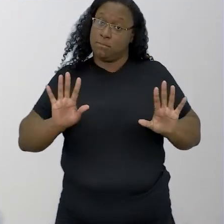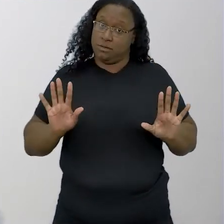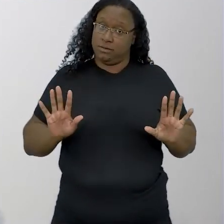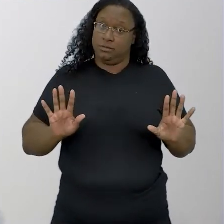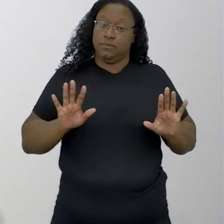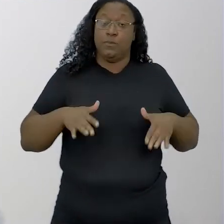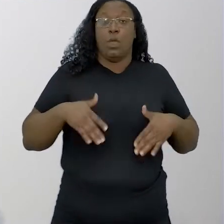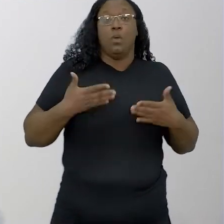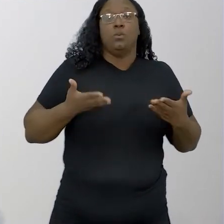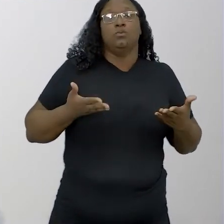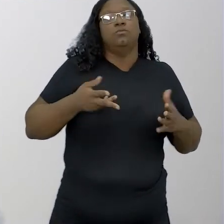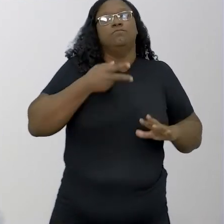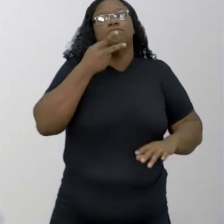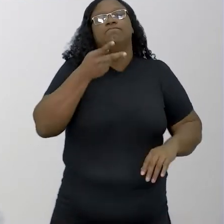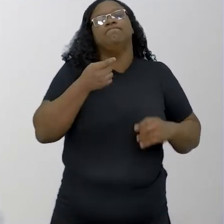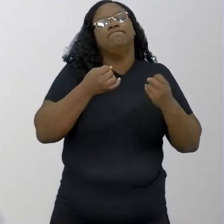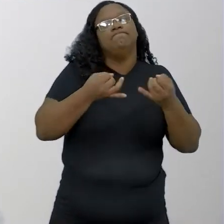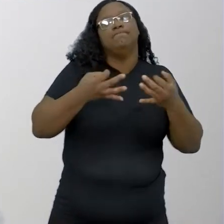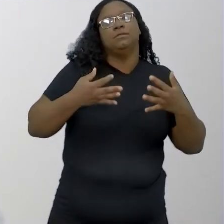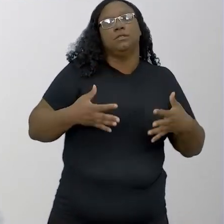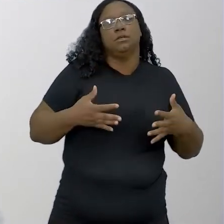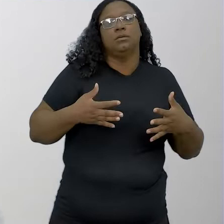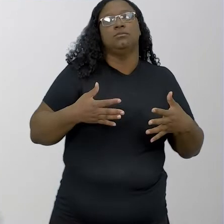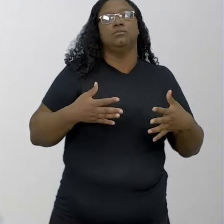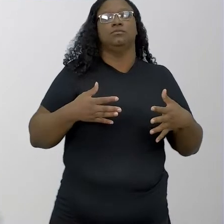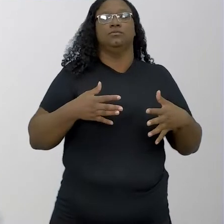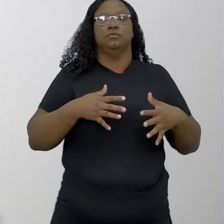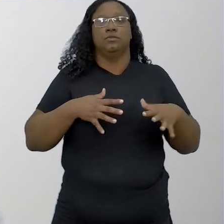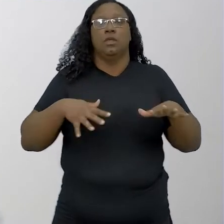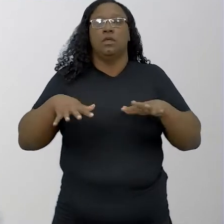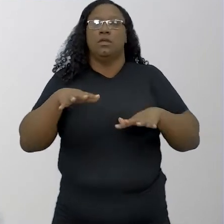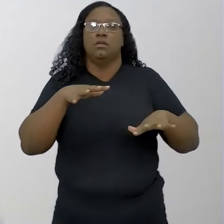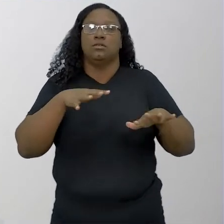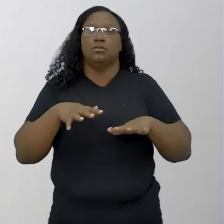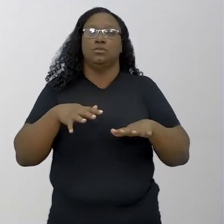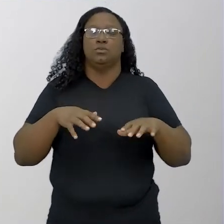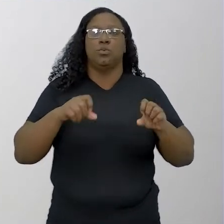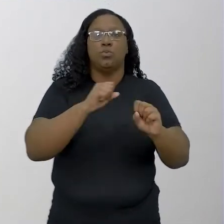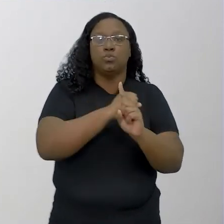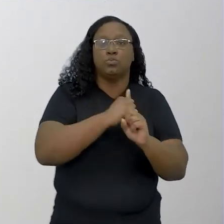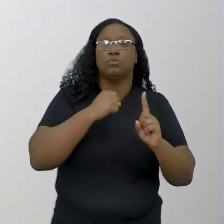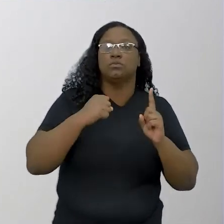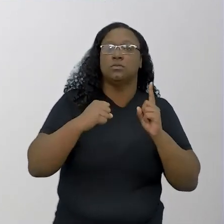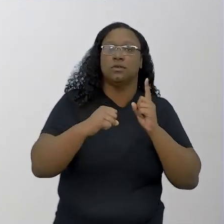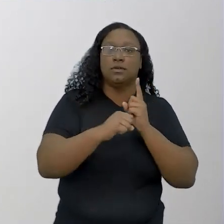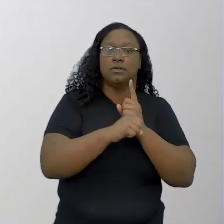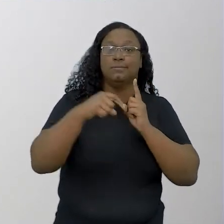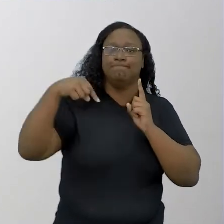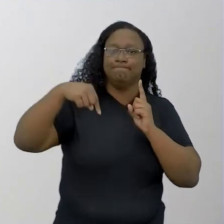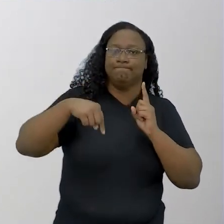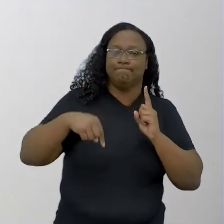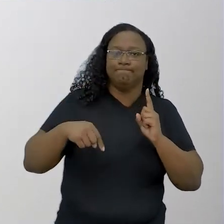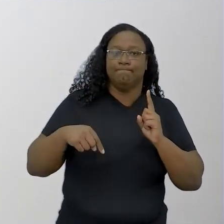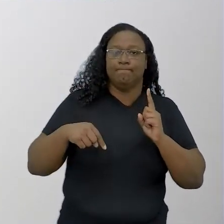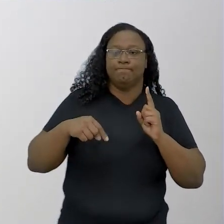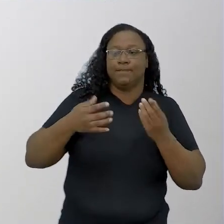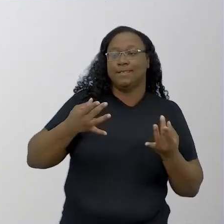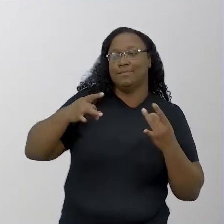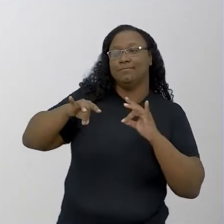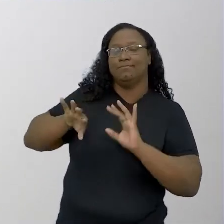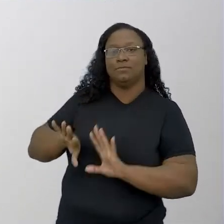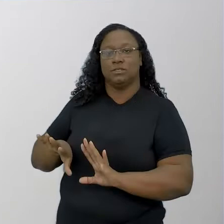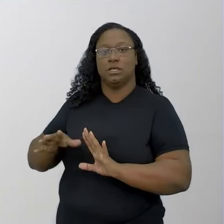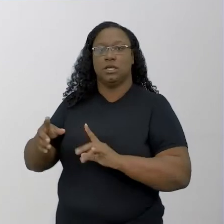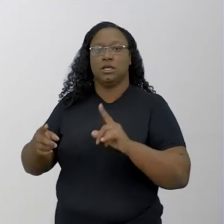gente fala de relações sociais aqui na produção, Saindo um pouco da economia e